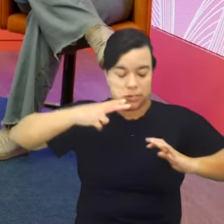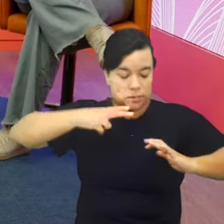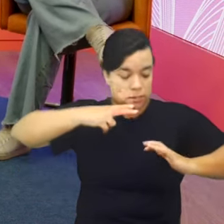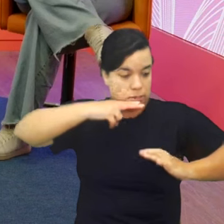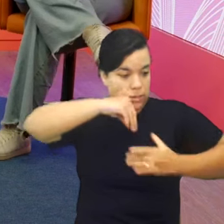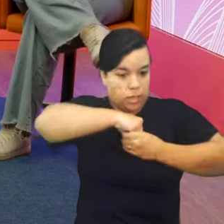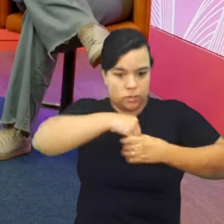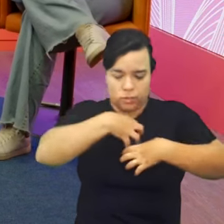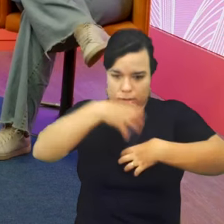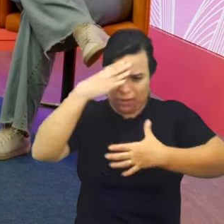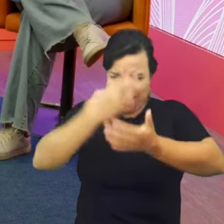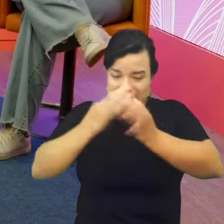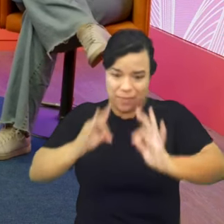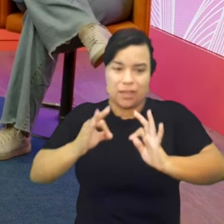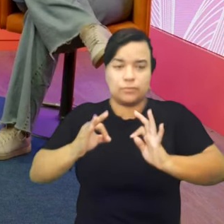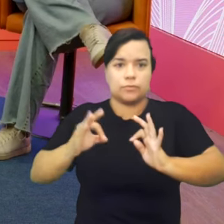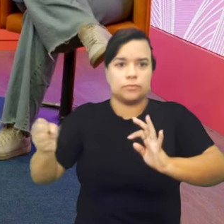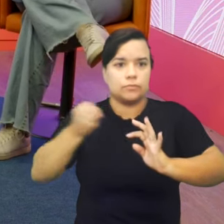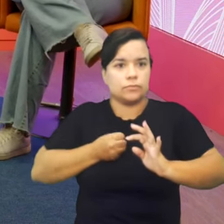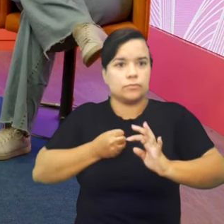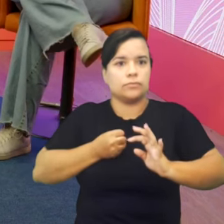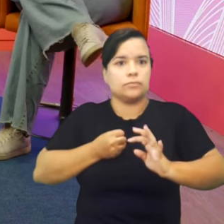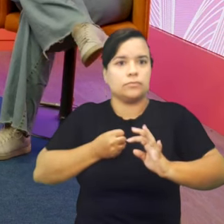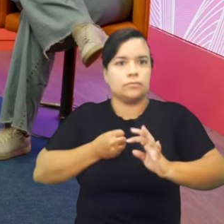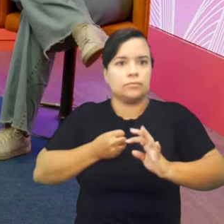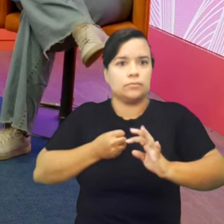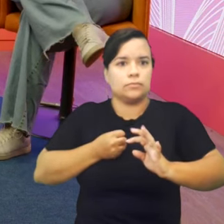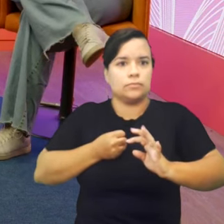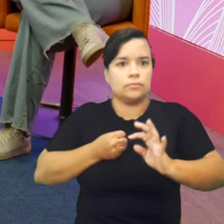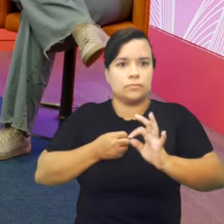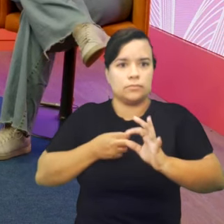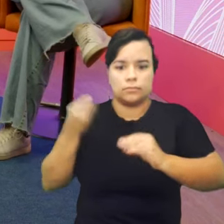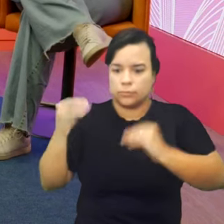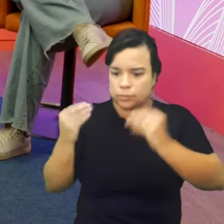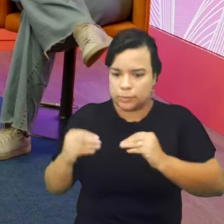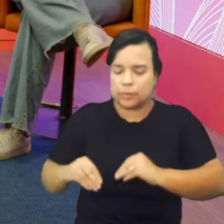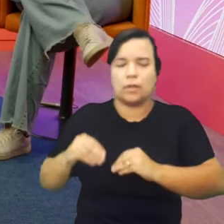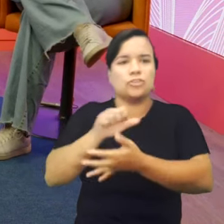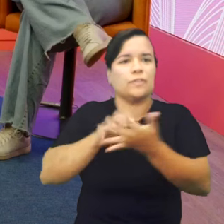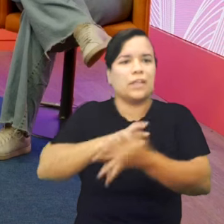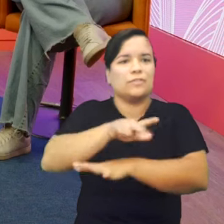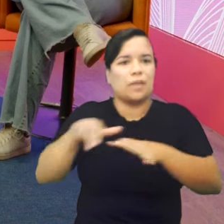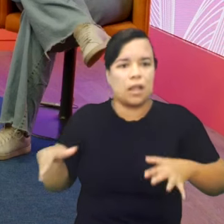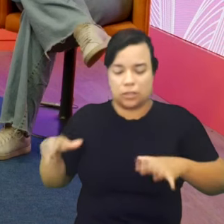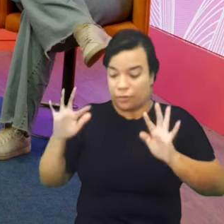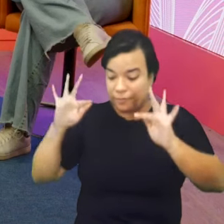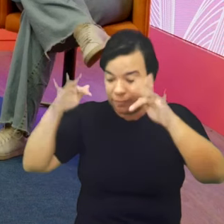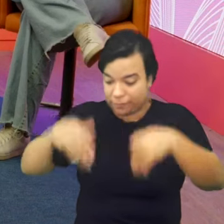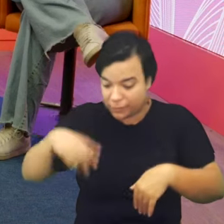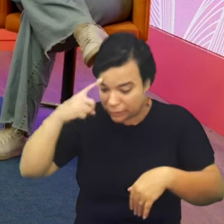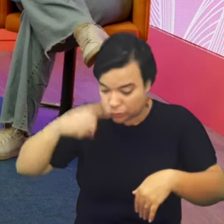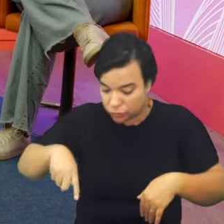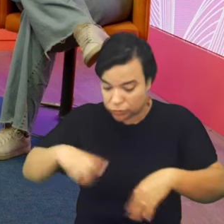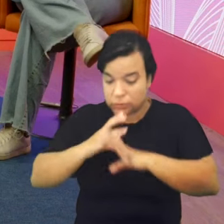você vê, você tá colocando no seu cesto um monte de pequenas atividades que ao final